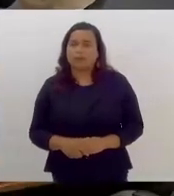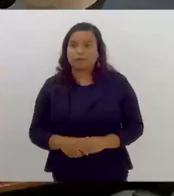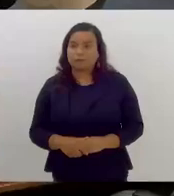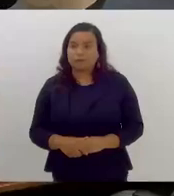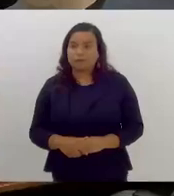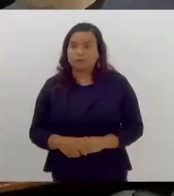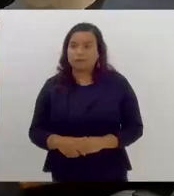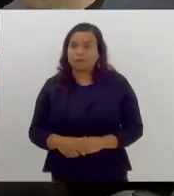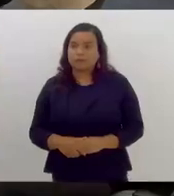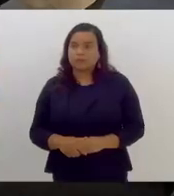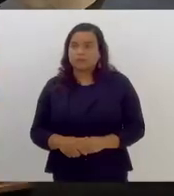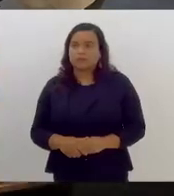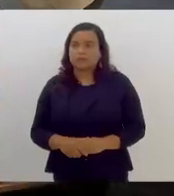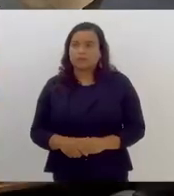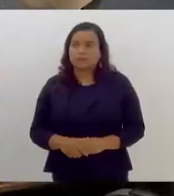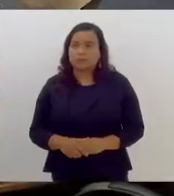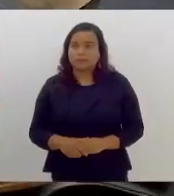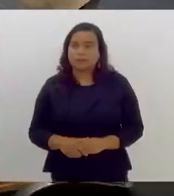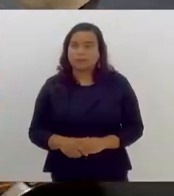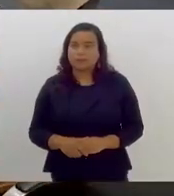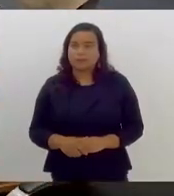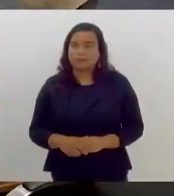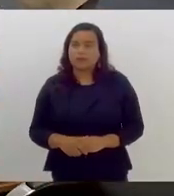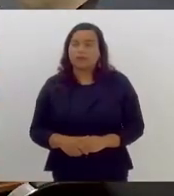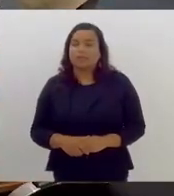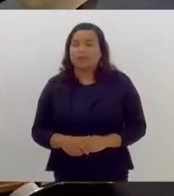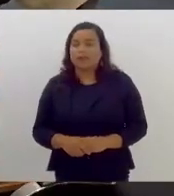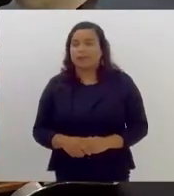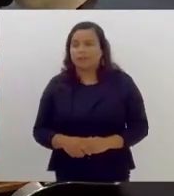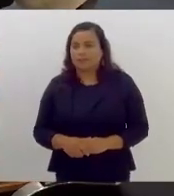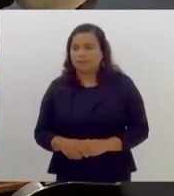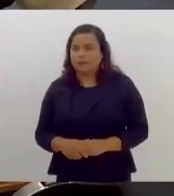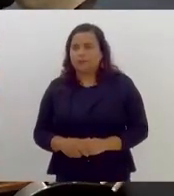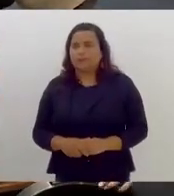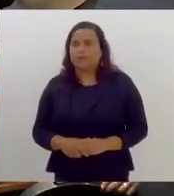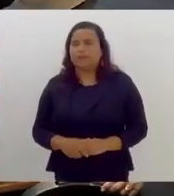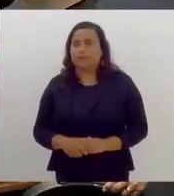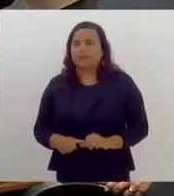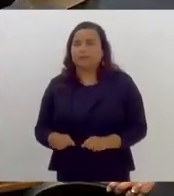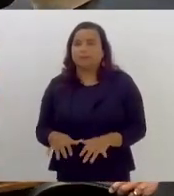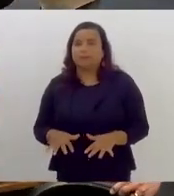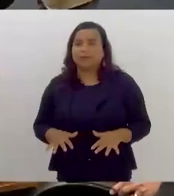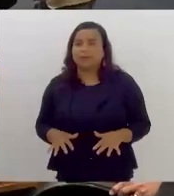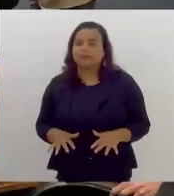Não apareceu aqui. Para encaminhar, presidente.